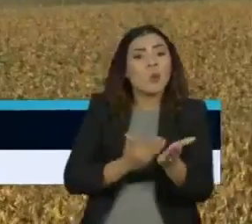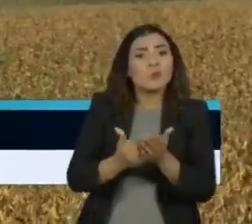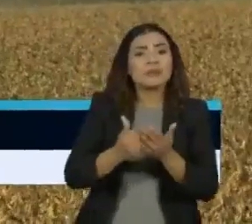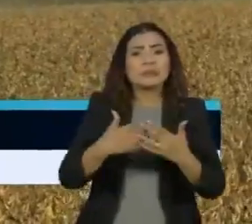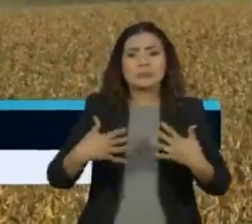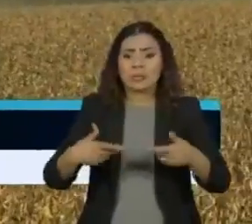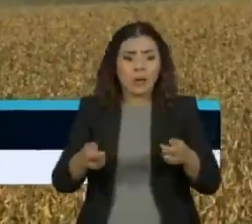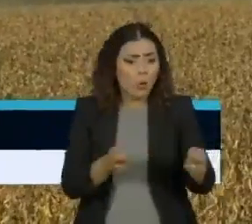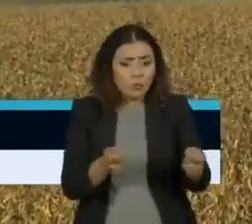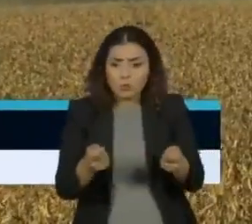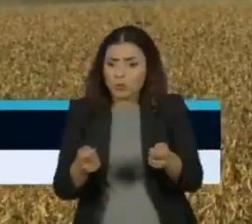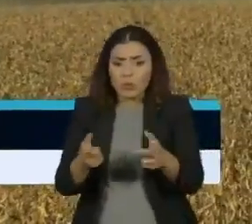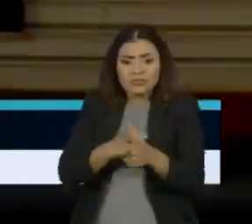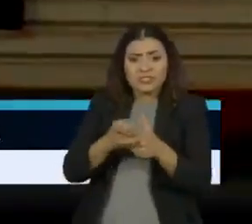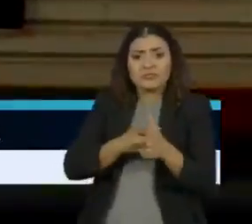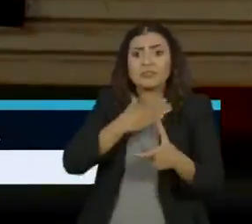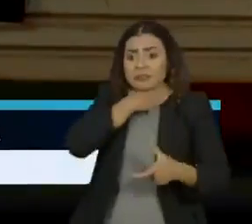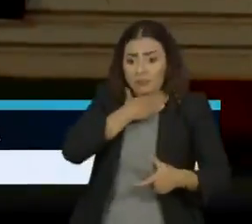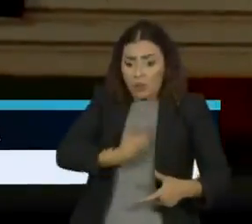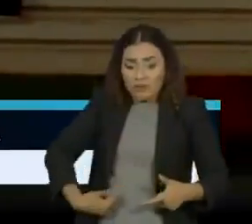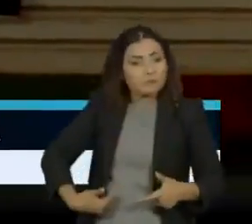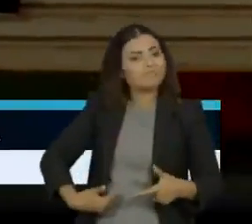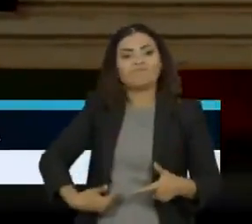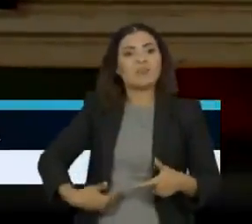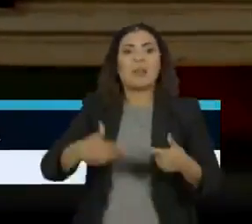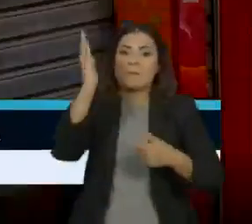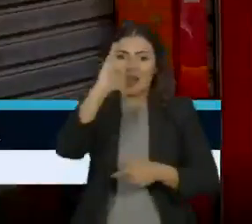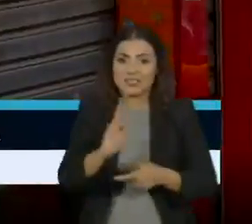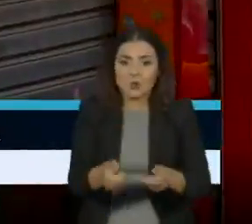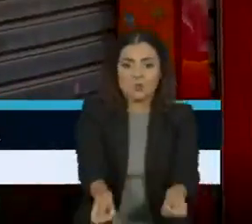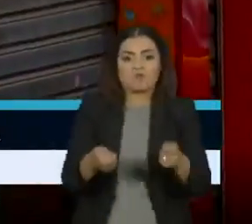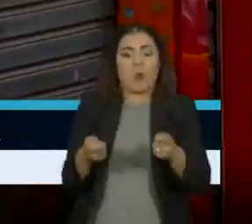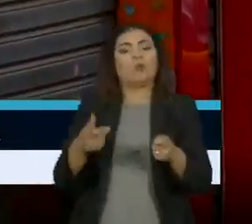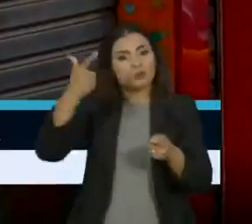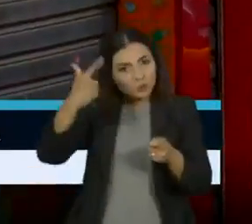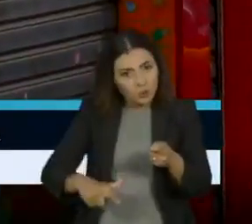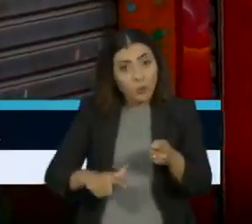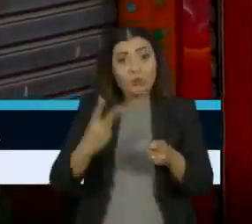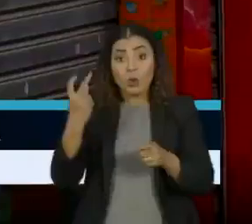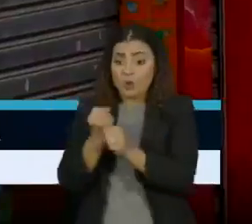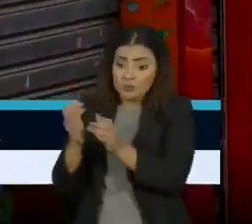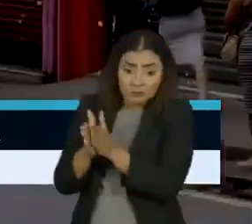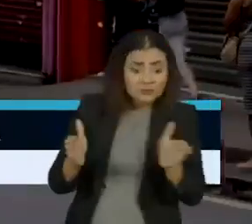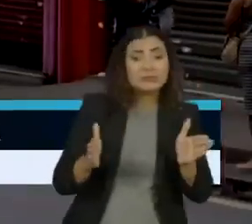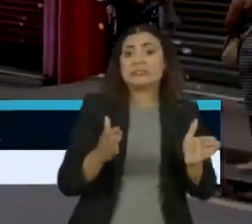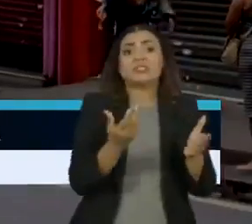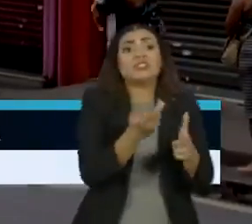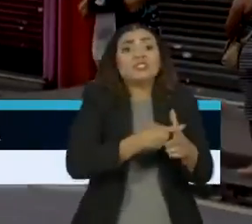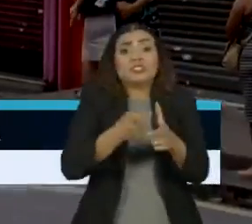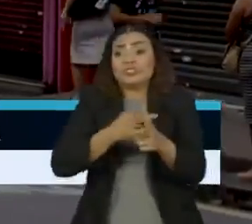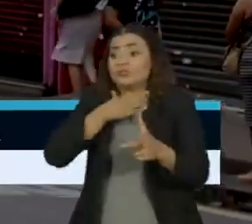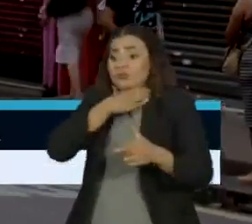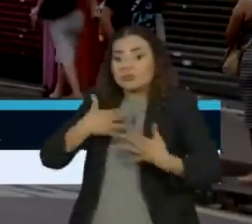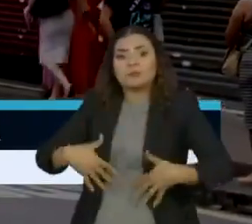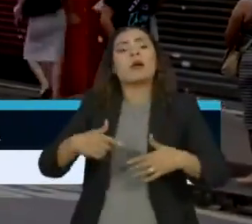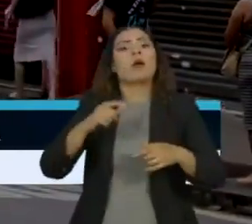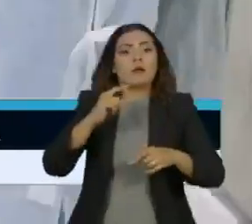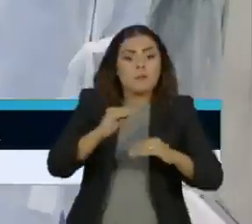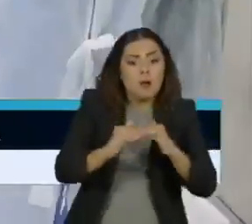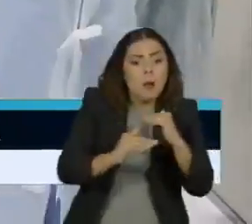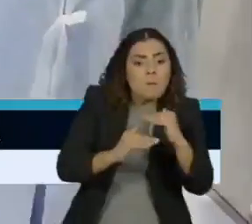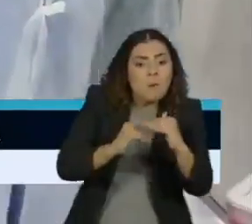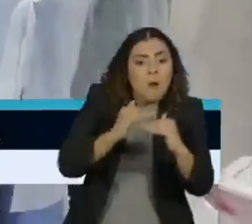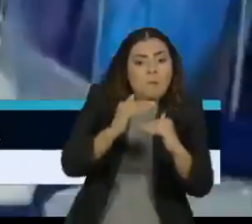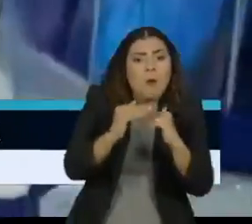um descontrole das contas públicas, o país mergulhou em recessão. Após 2 anos no vermelho, veio o crescimento